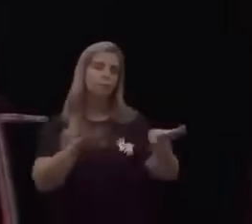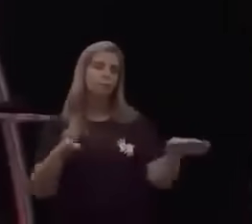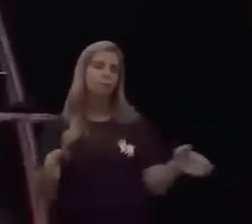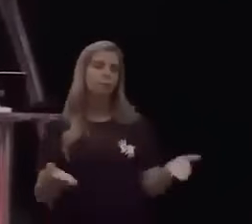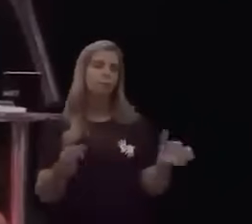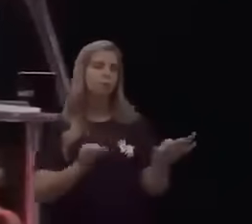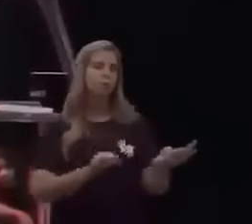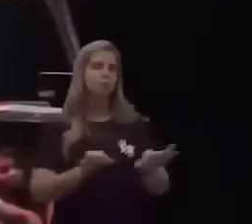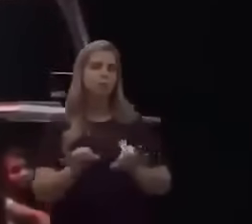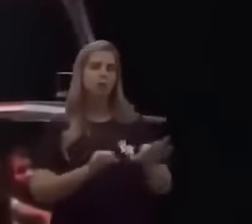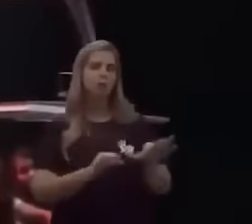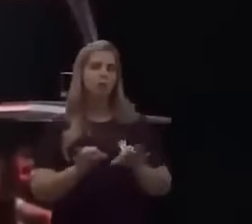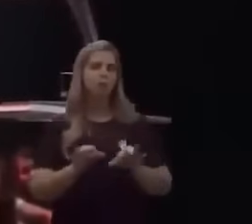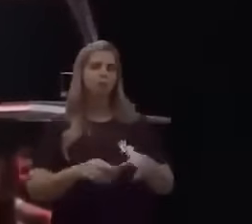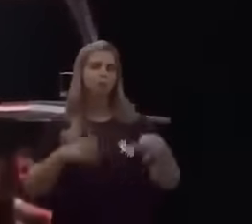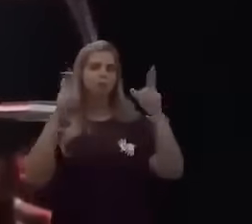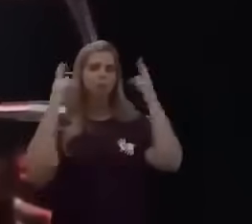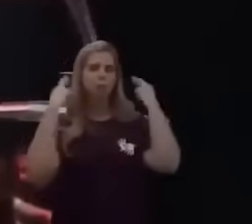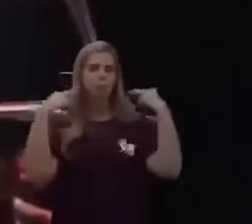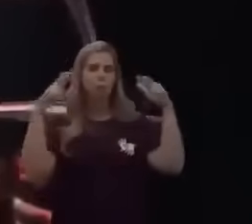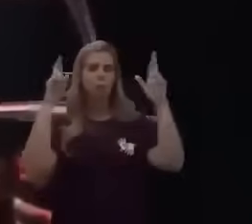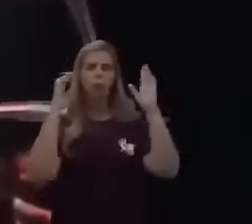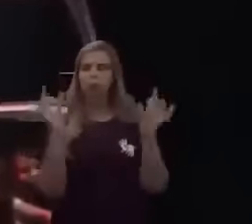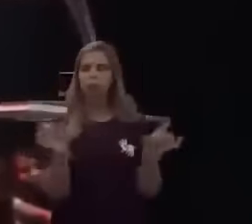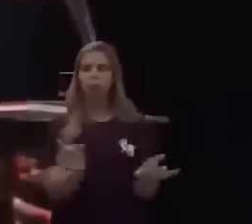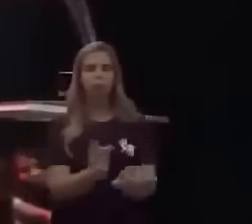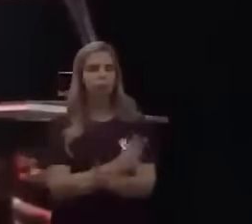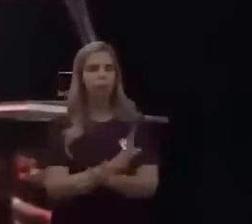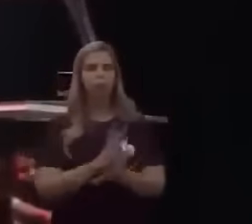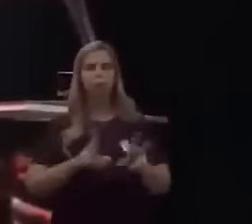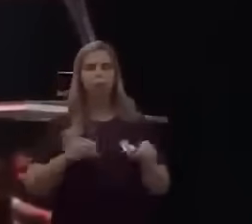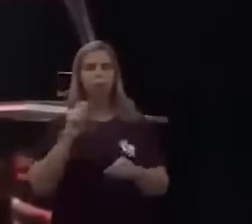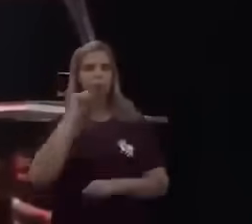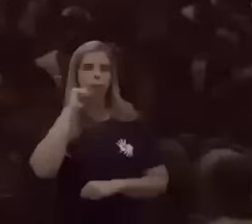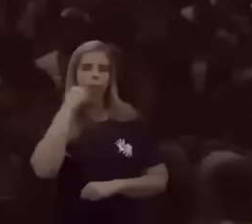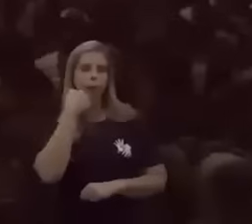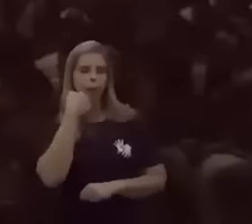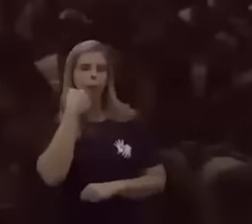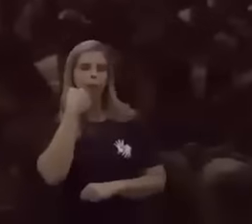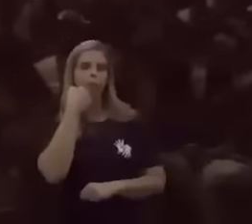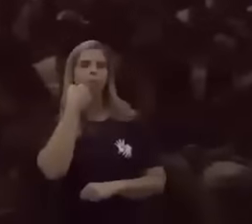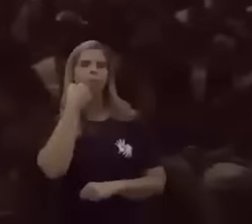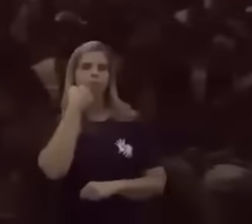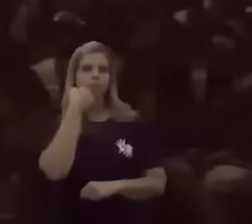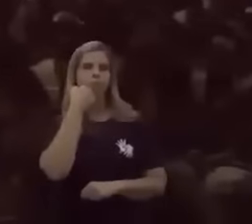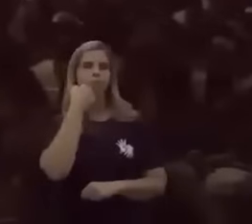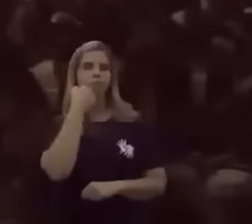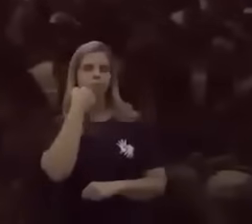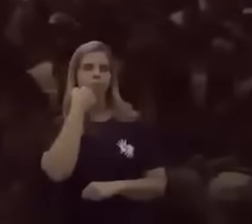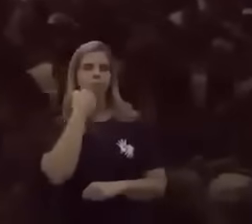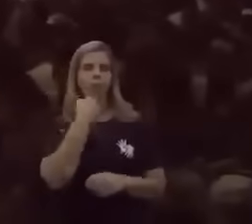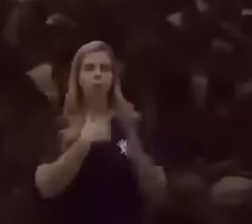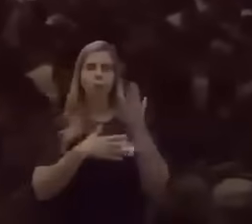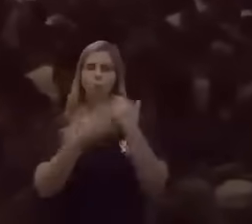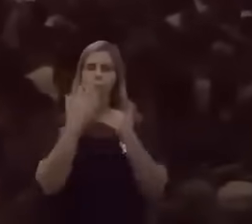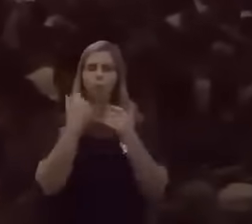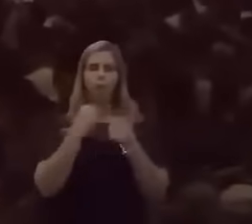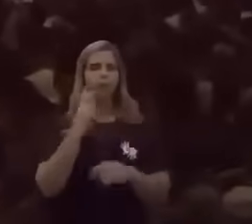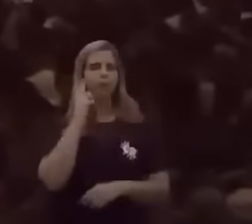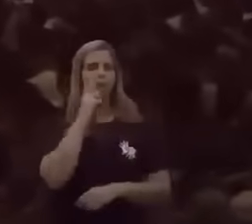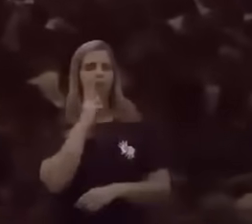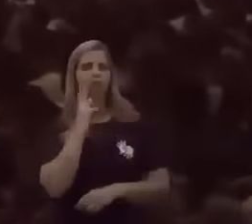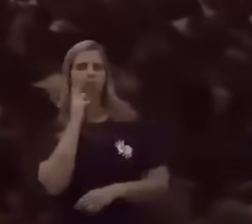posta, cordeiro assado, pão sem fermento, ervas amargas,